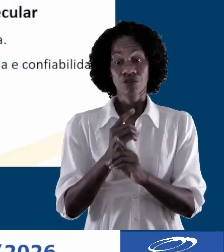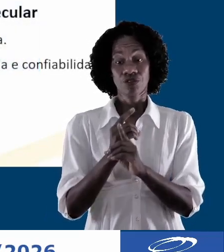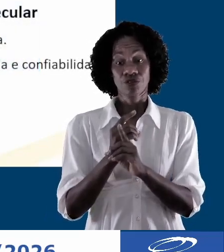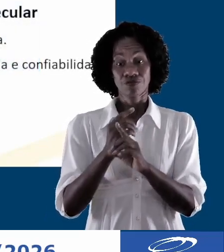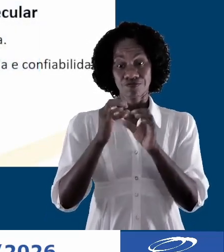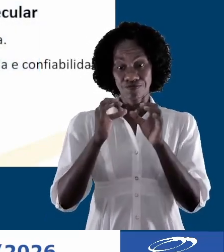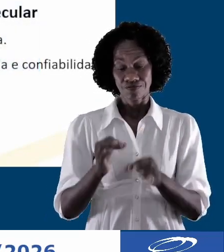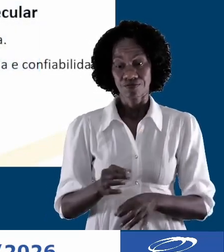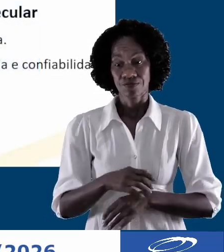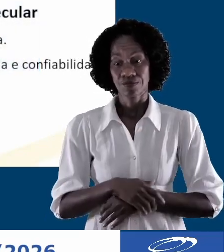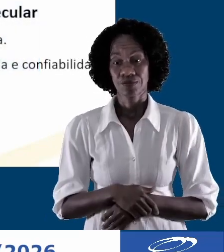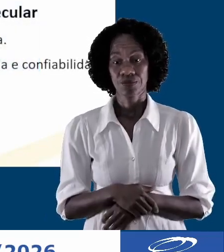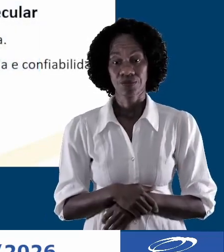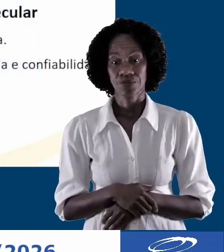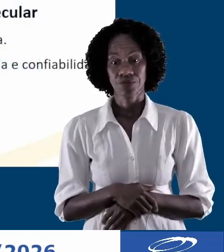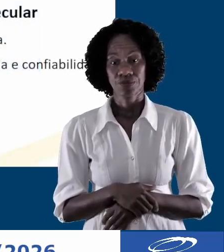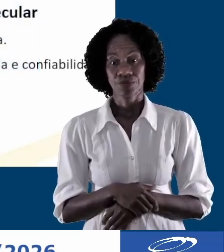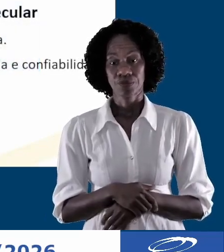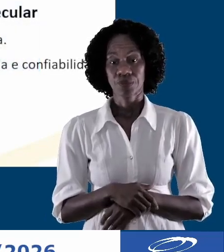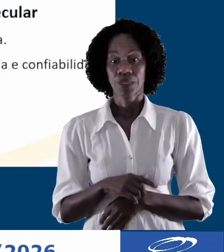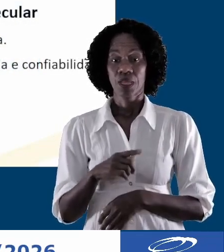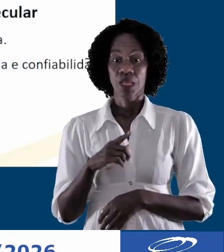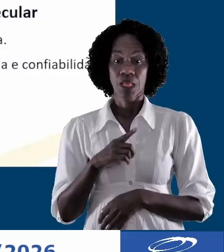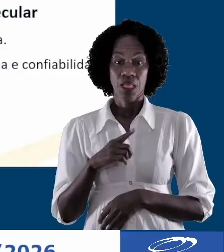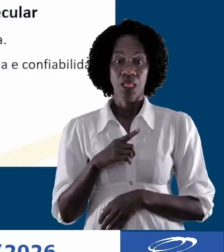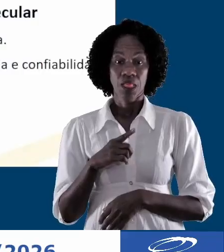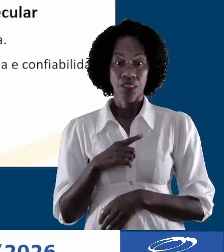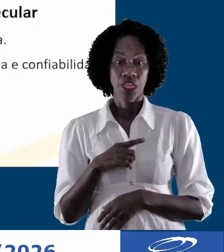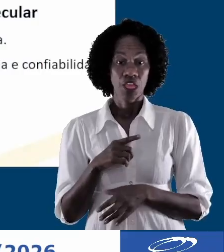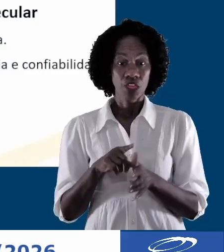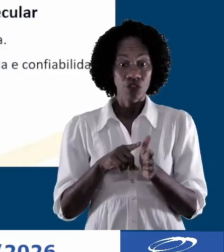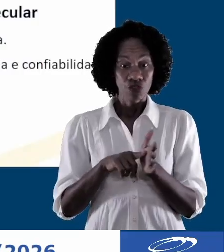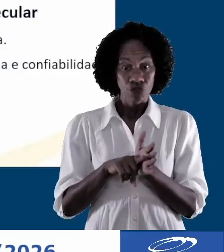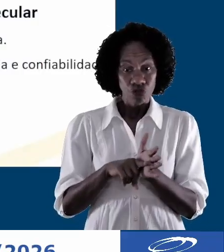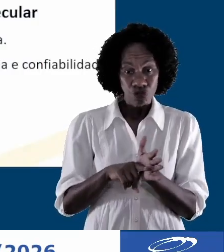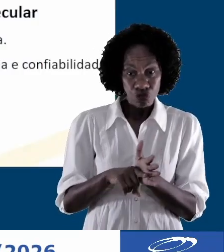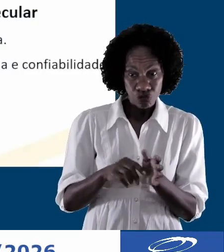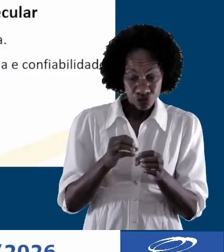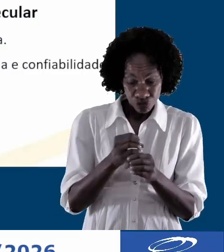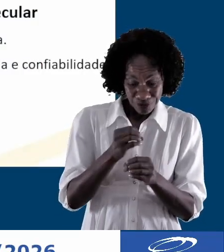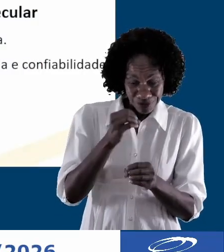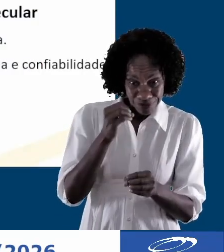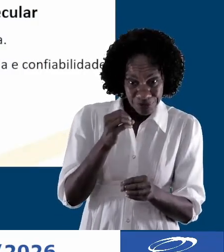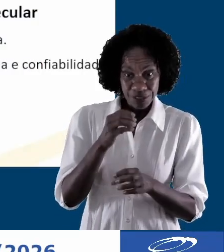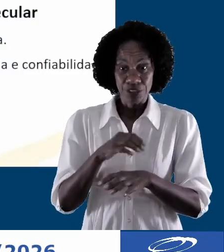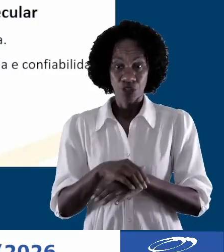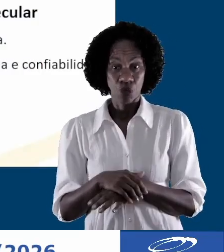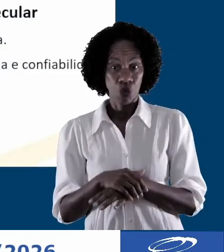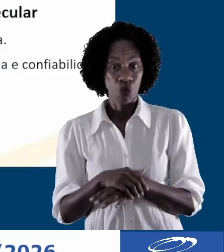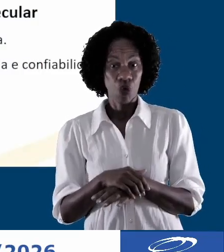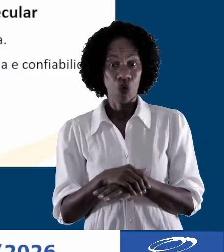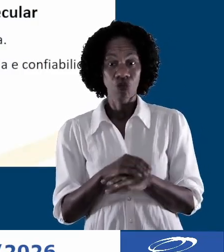Existem alguns métodos complementares, o estudo patológico, os marcadores inflamatórios, que têm